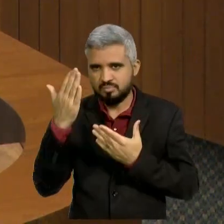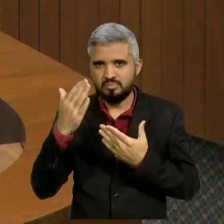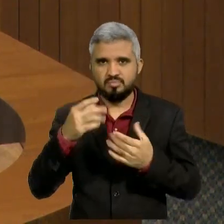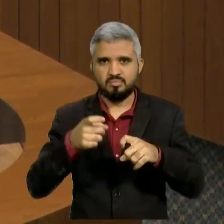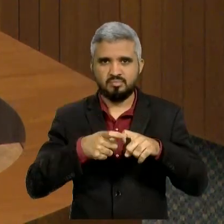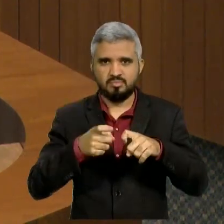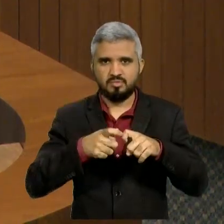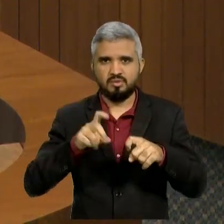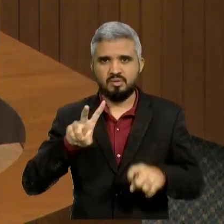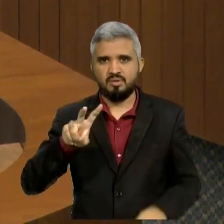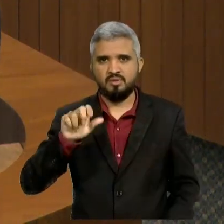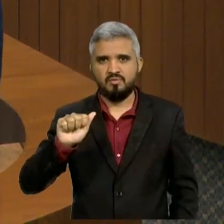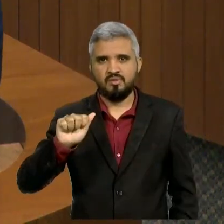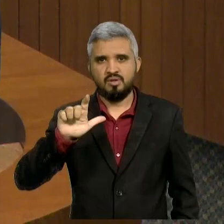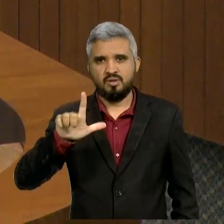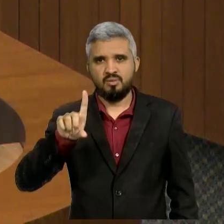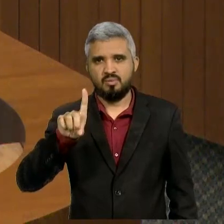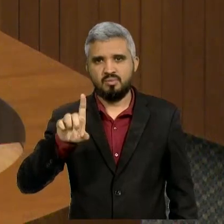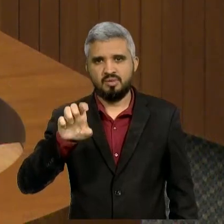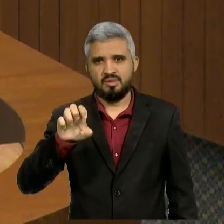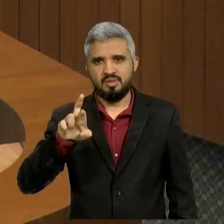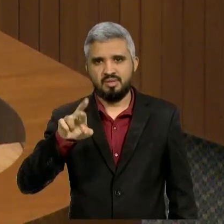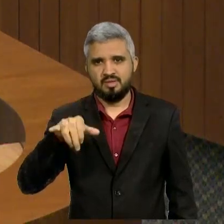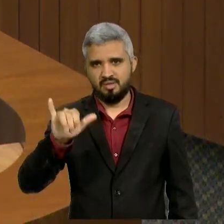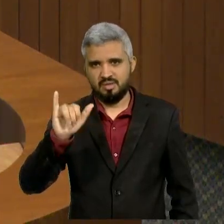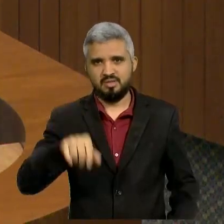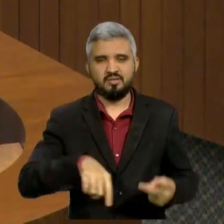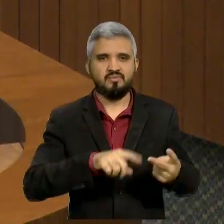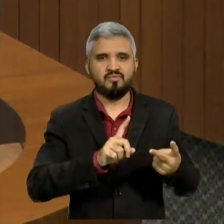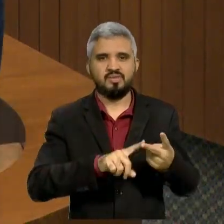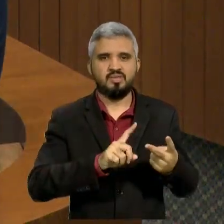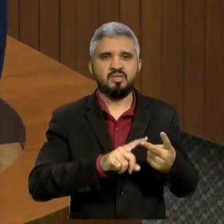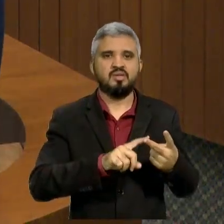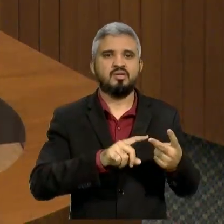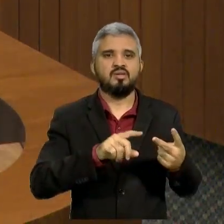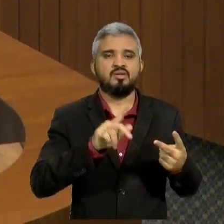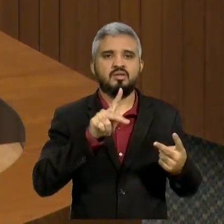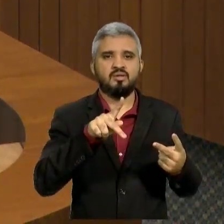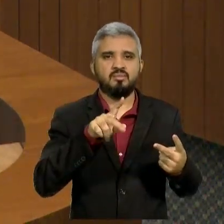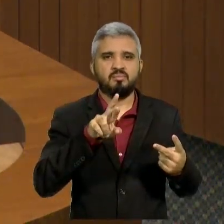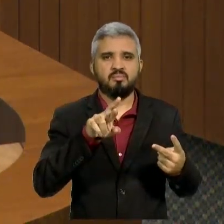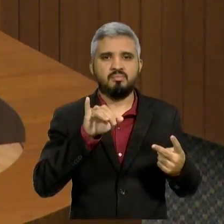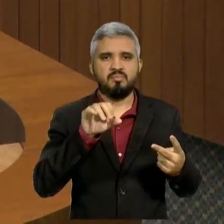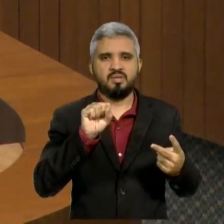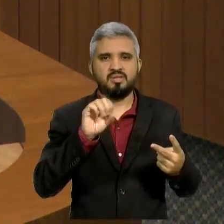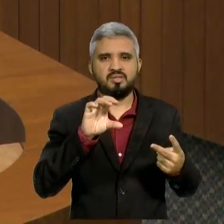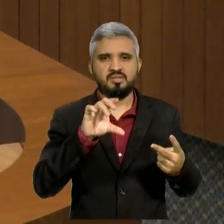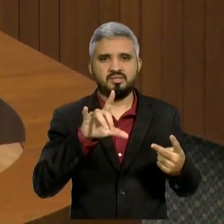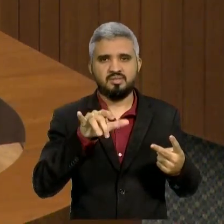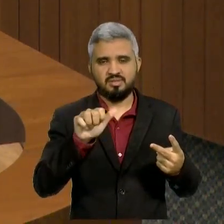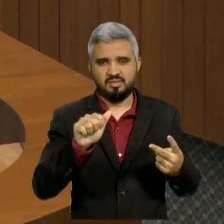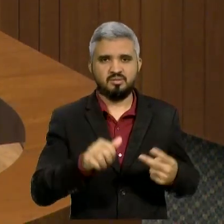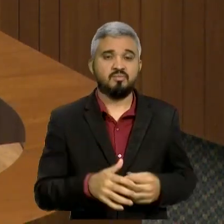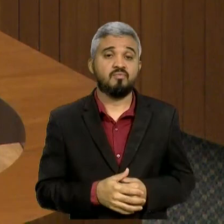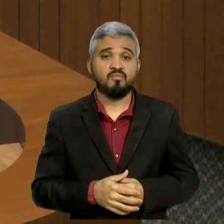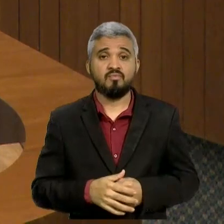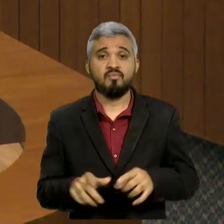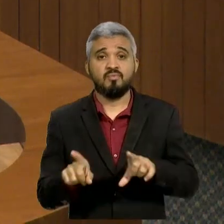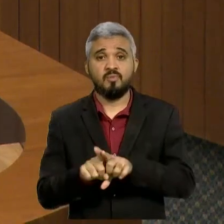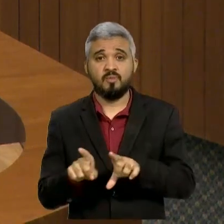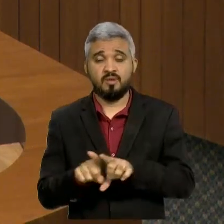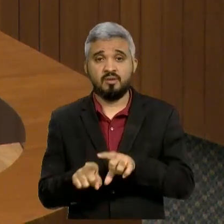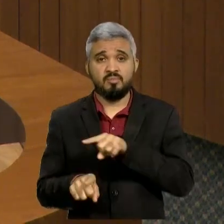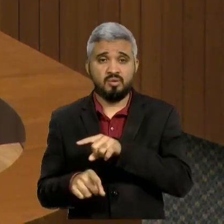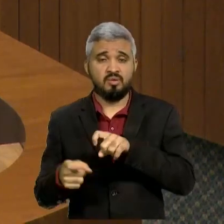Priscila pneumologista Dr Emanuel professor da universidade lá Estadual do Tocantins Federal do